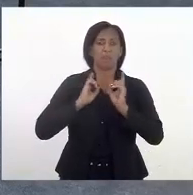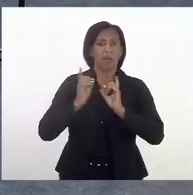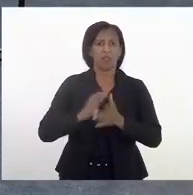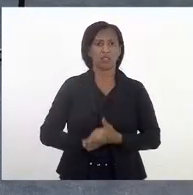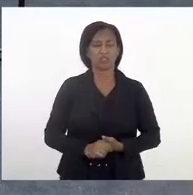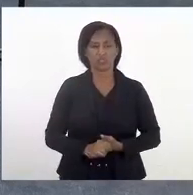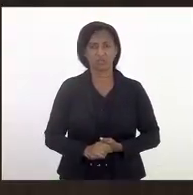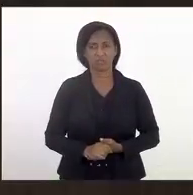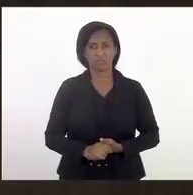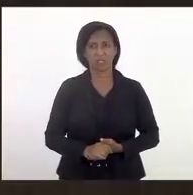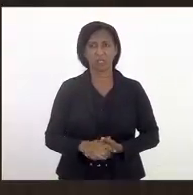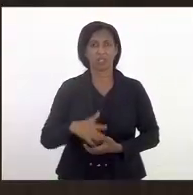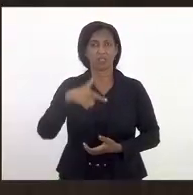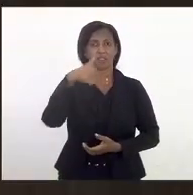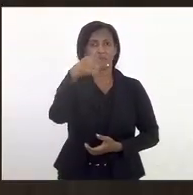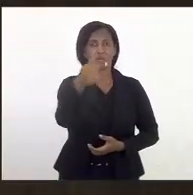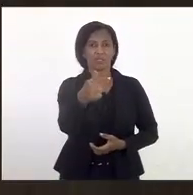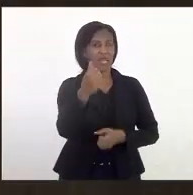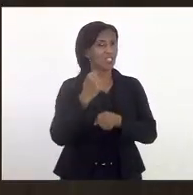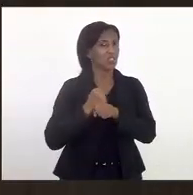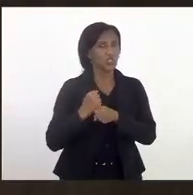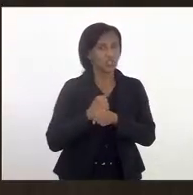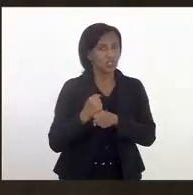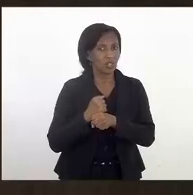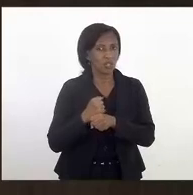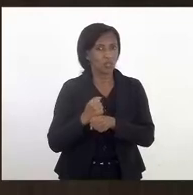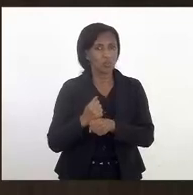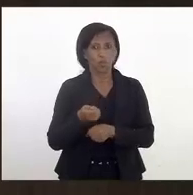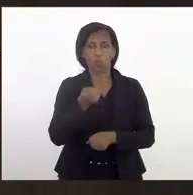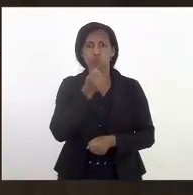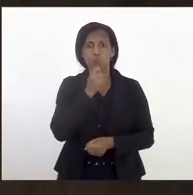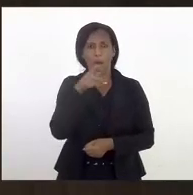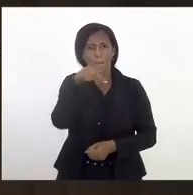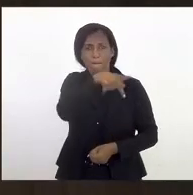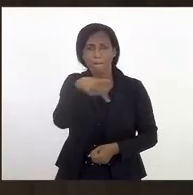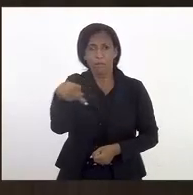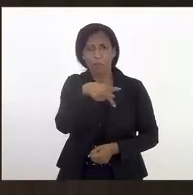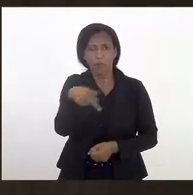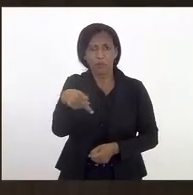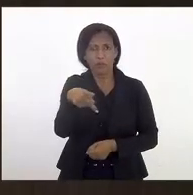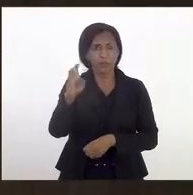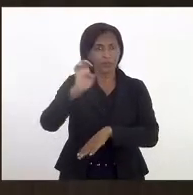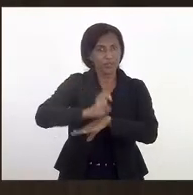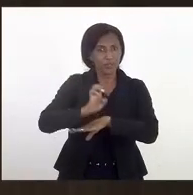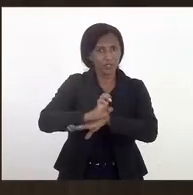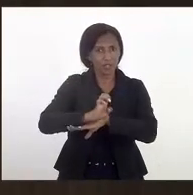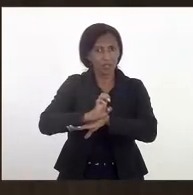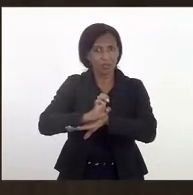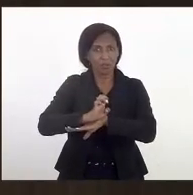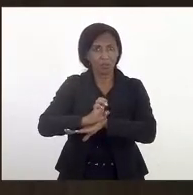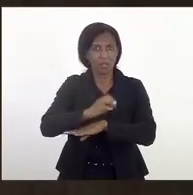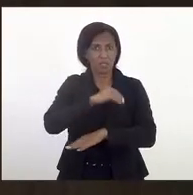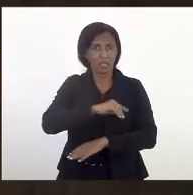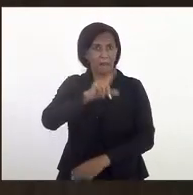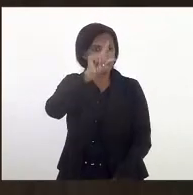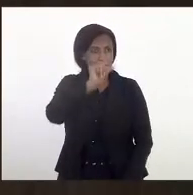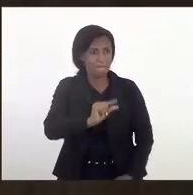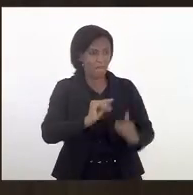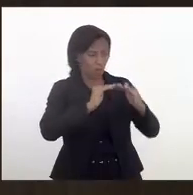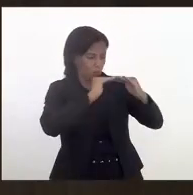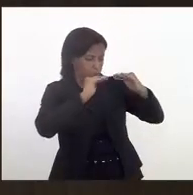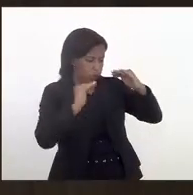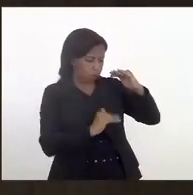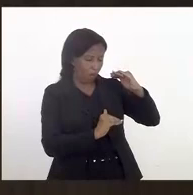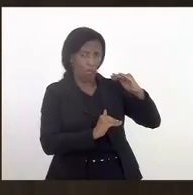vou me constranger são sete anos e recomposição de perdas professor Estado do Rio de Janeiro ganham menos do que o piso